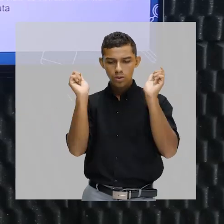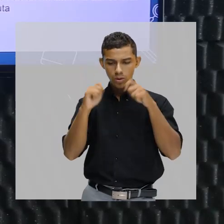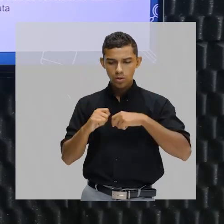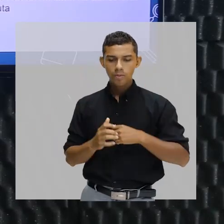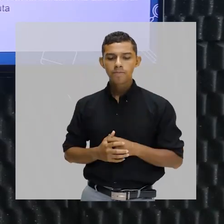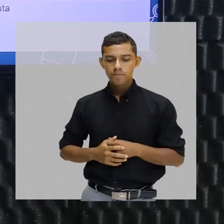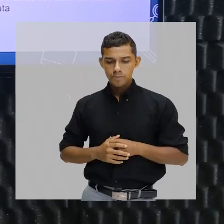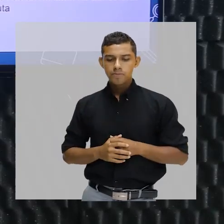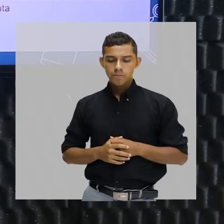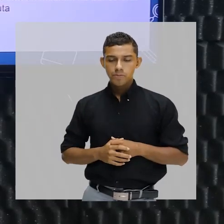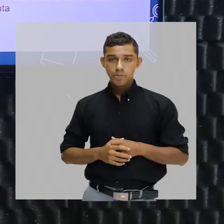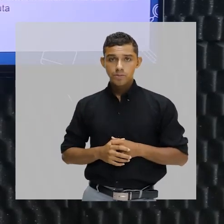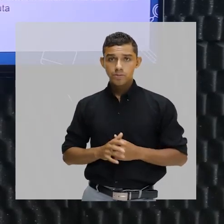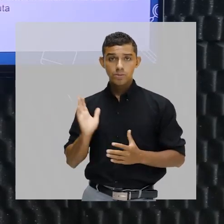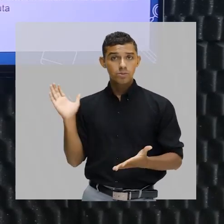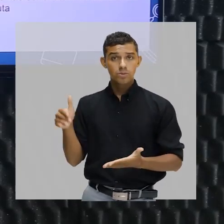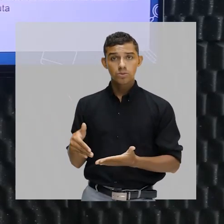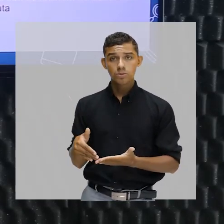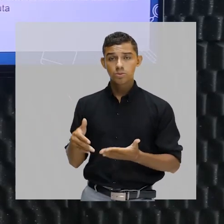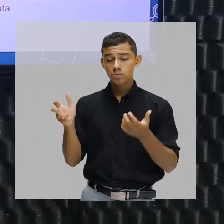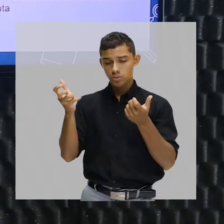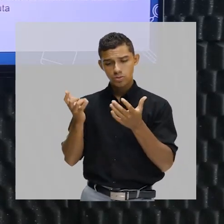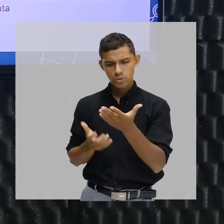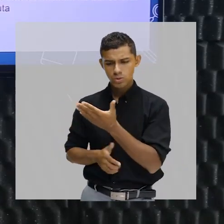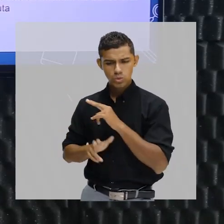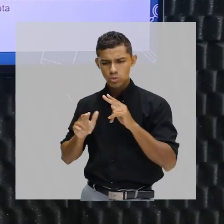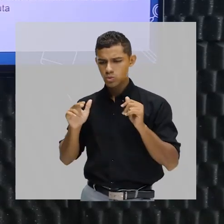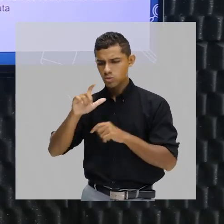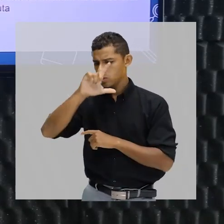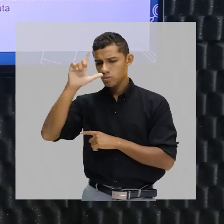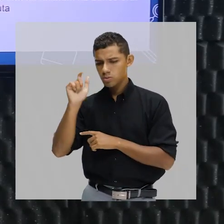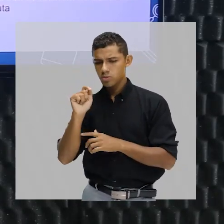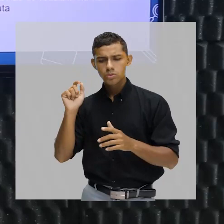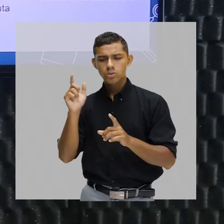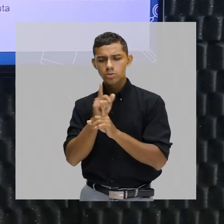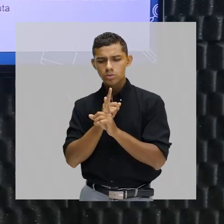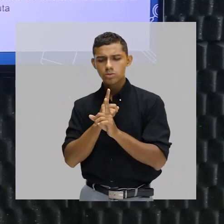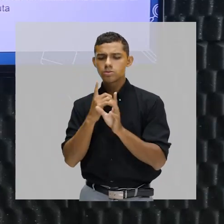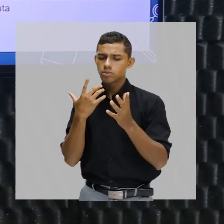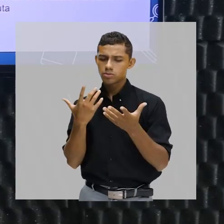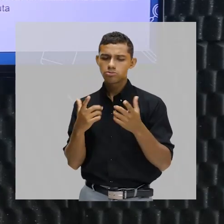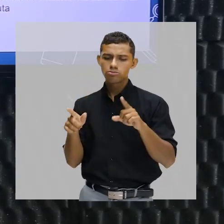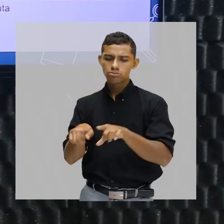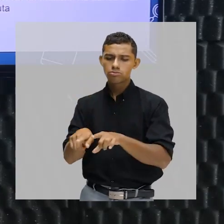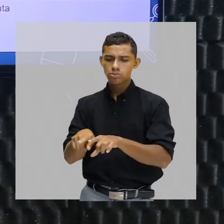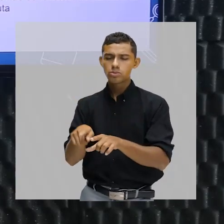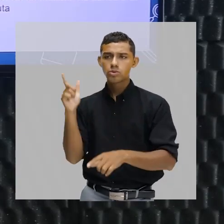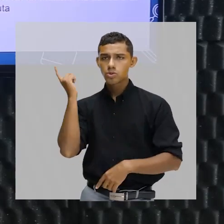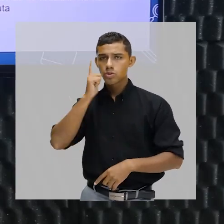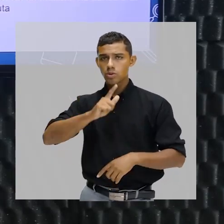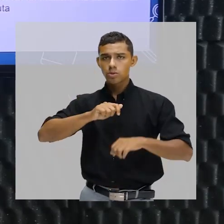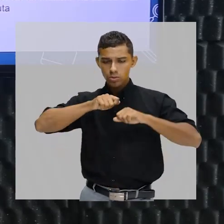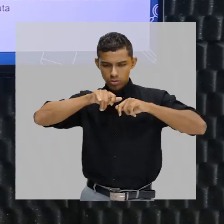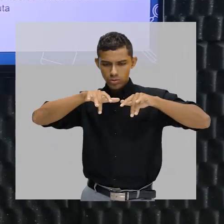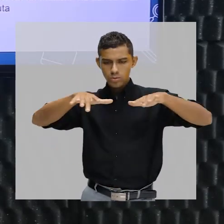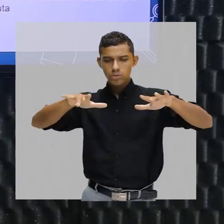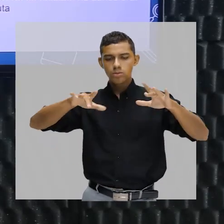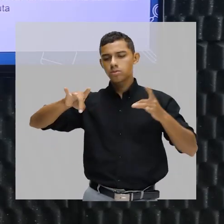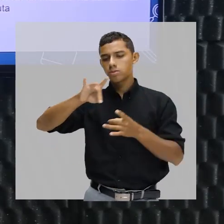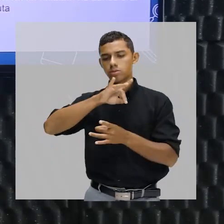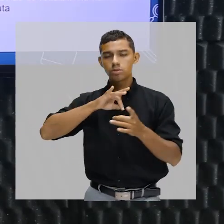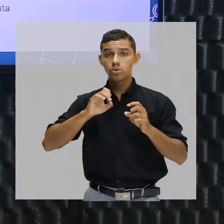a última. Nunca poderiam ser emitidas a partir da Lua. Também é falso. Porque ela consegue viajar aí